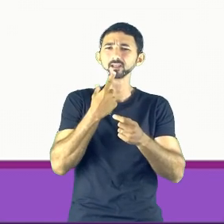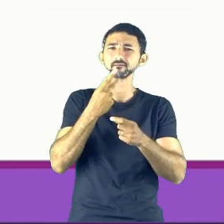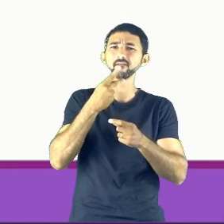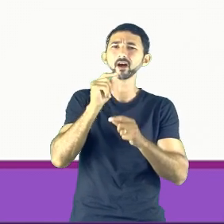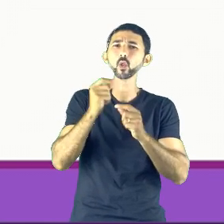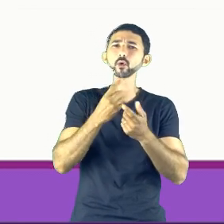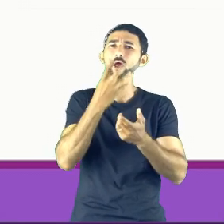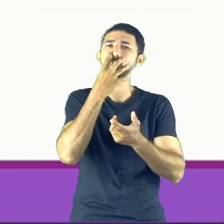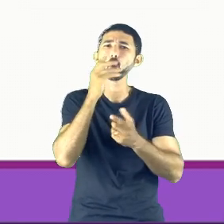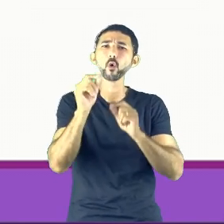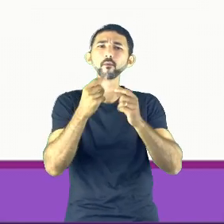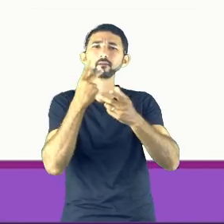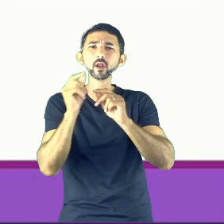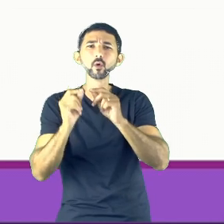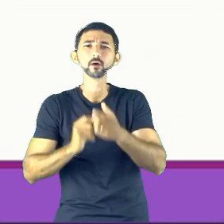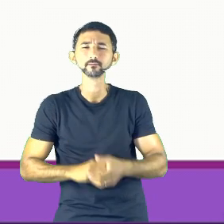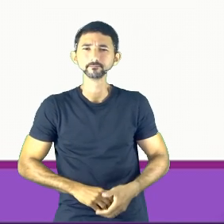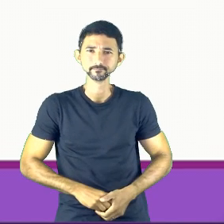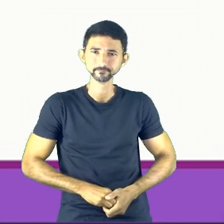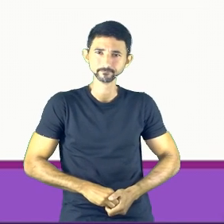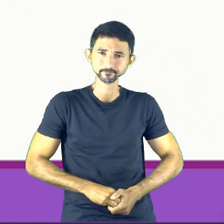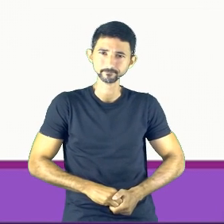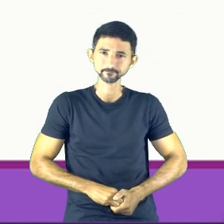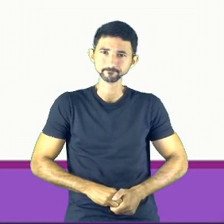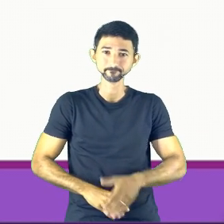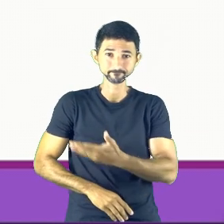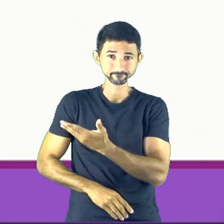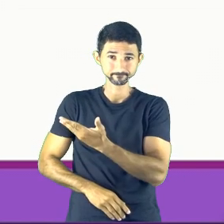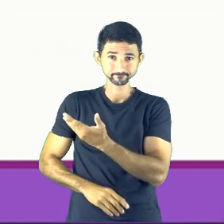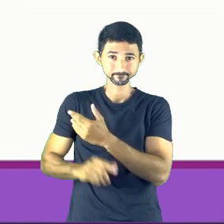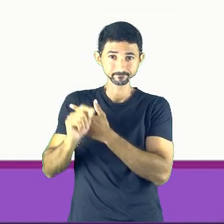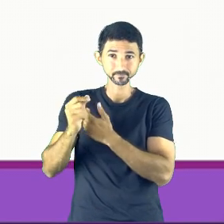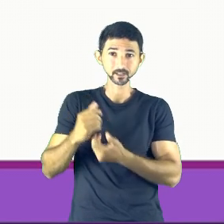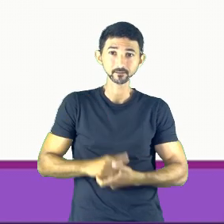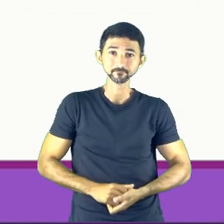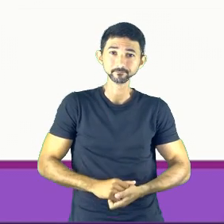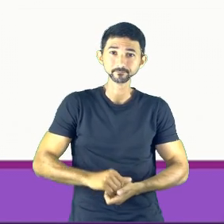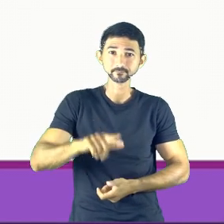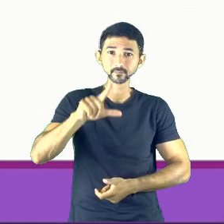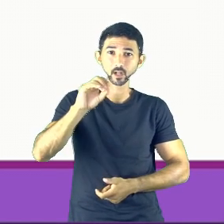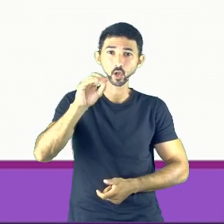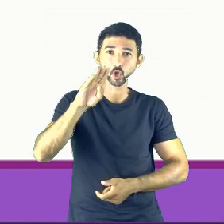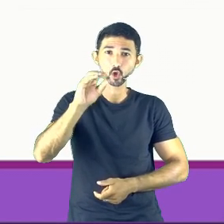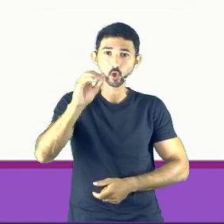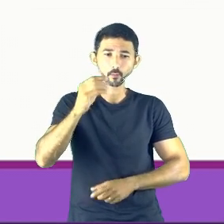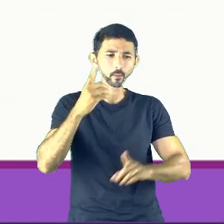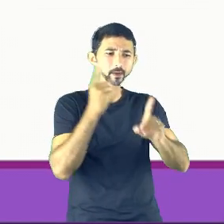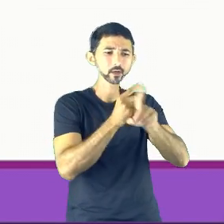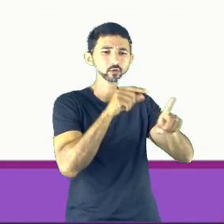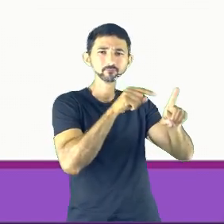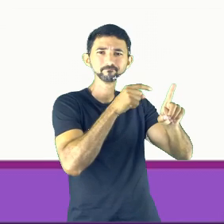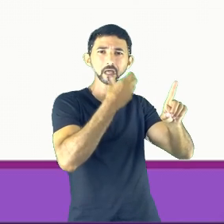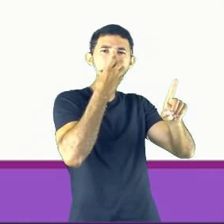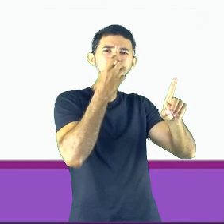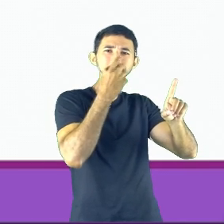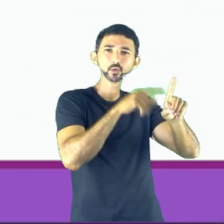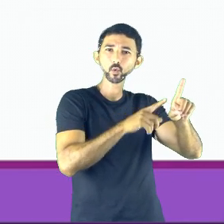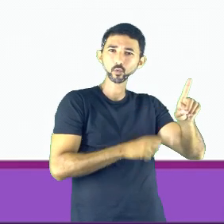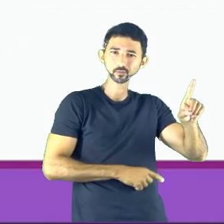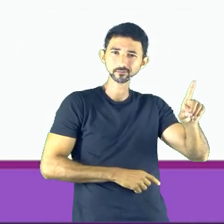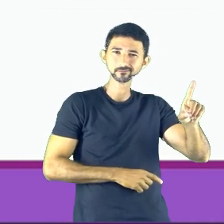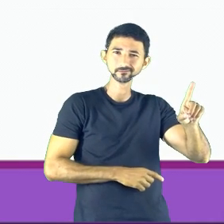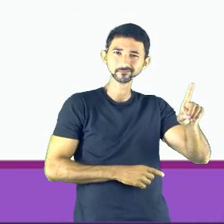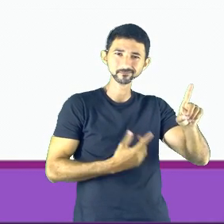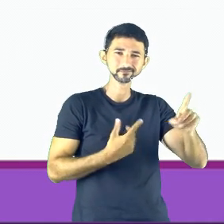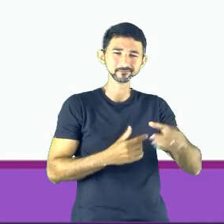E aí, quem foi que falou isso? O lobo ou o cão? Você lembra? Certamente foi o lobo quando encontrou com o cão, não foi?